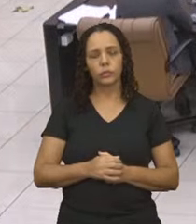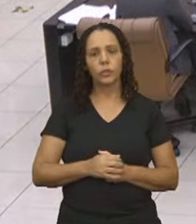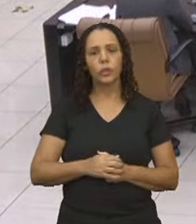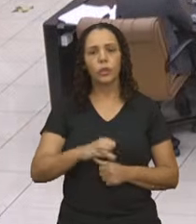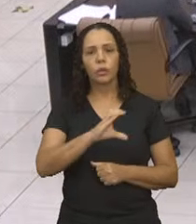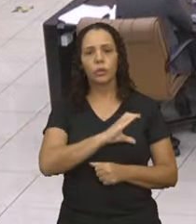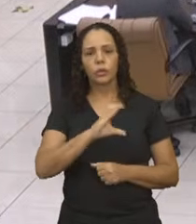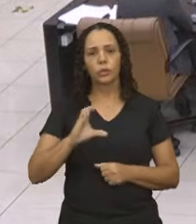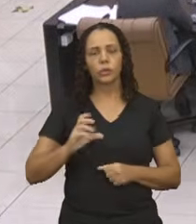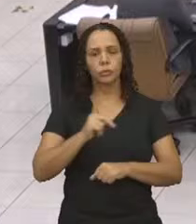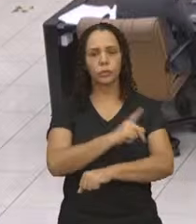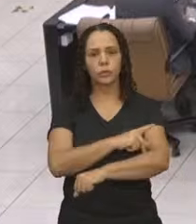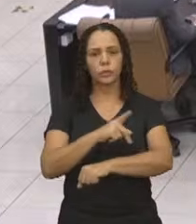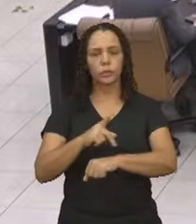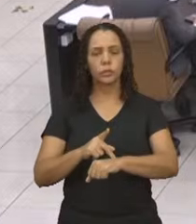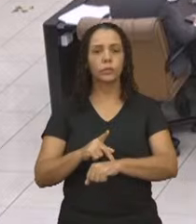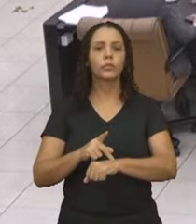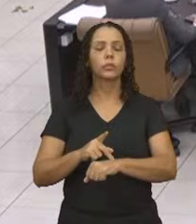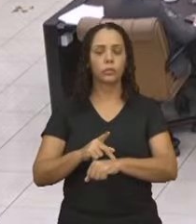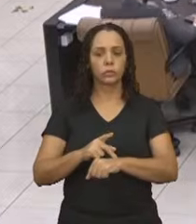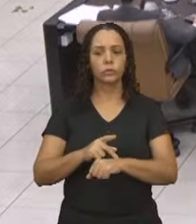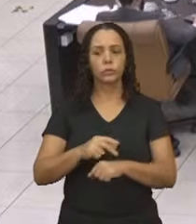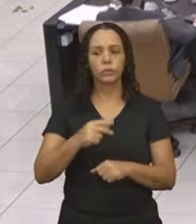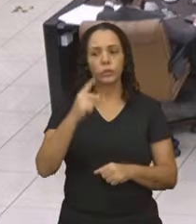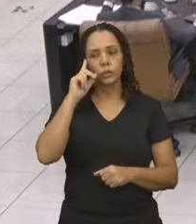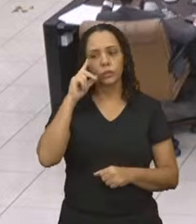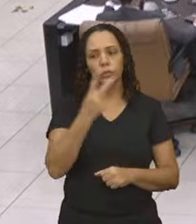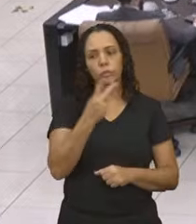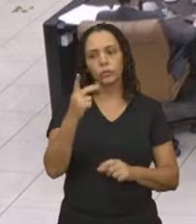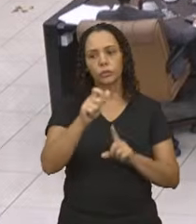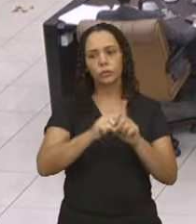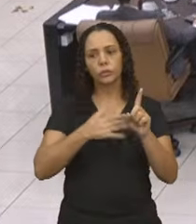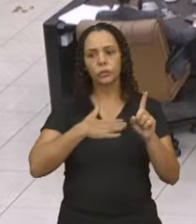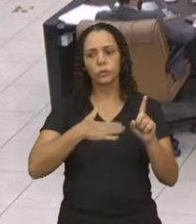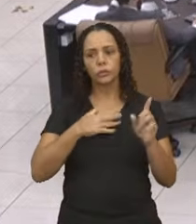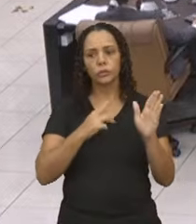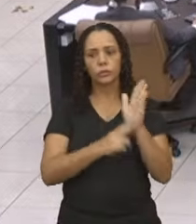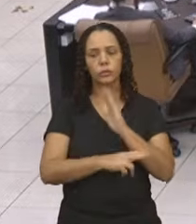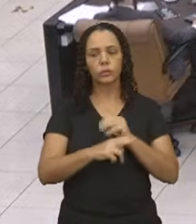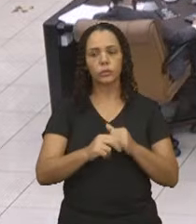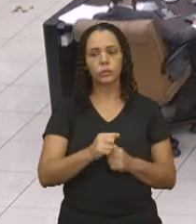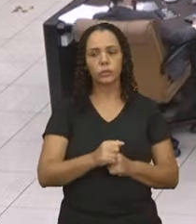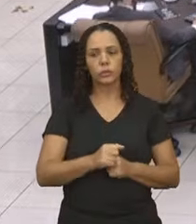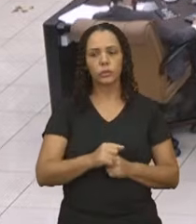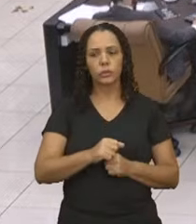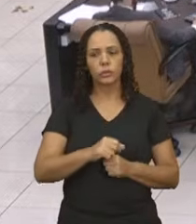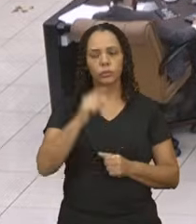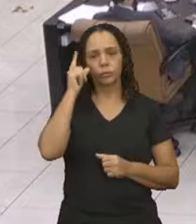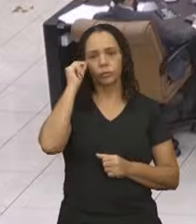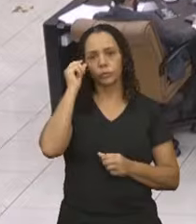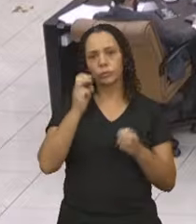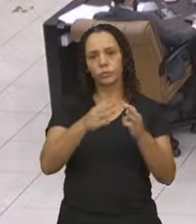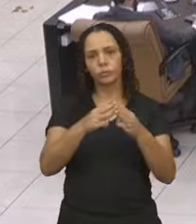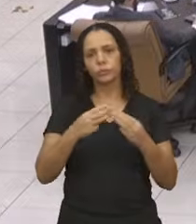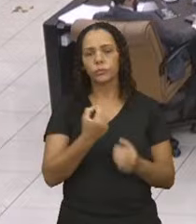Pedagógico, 22 de agosto. Autoria, Jean Araújo. Moção